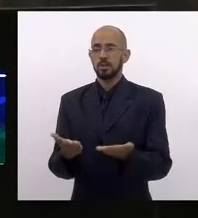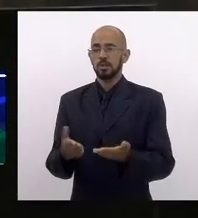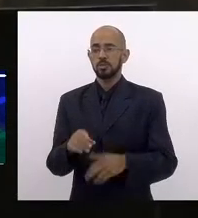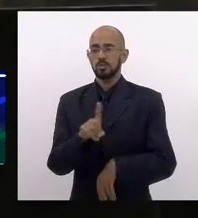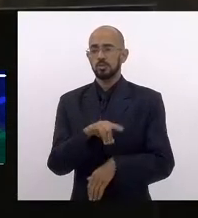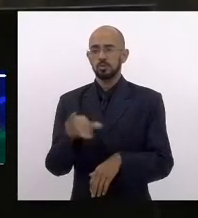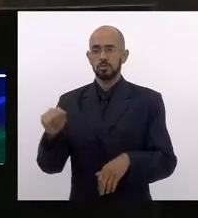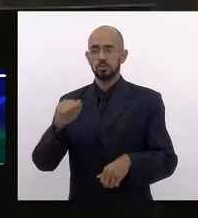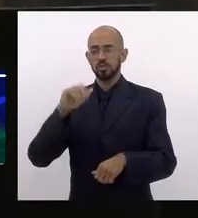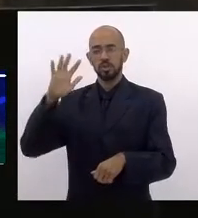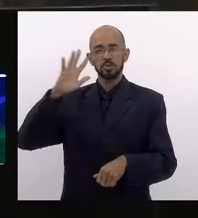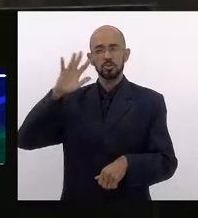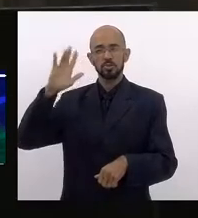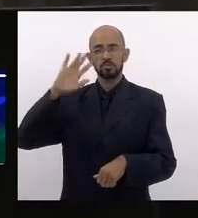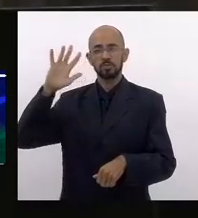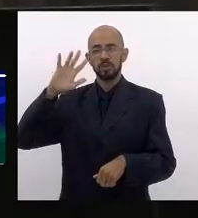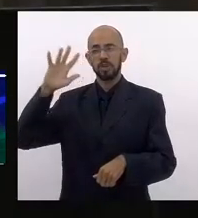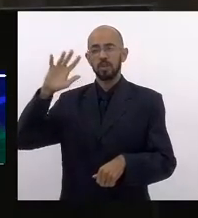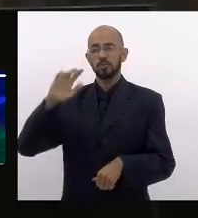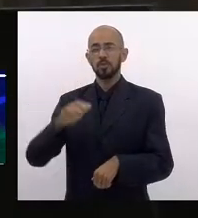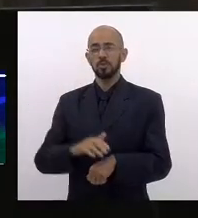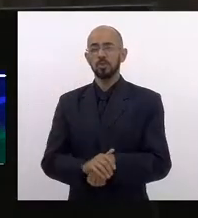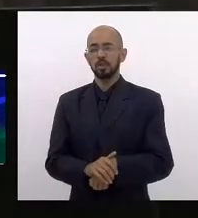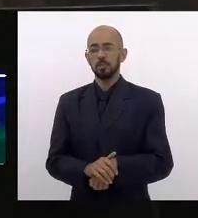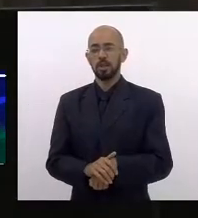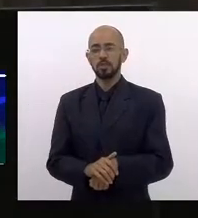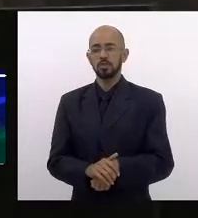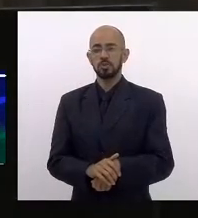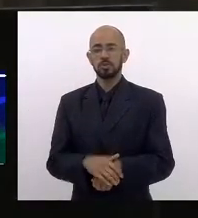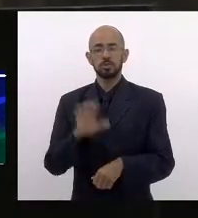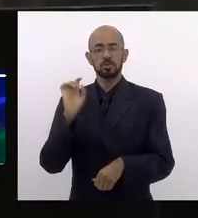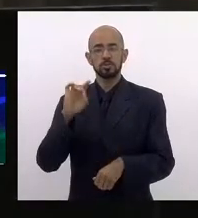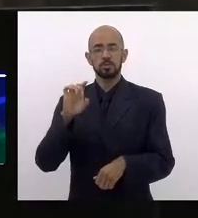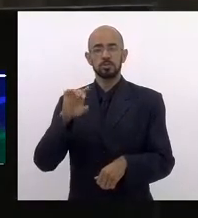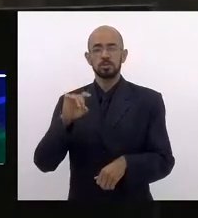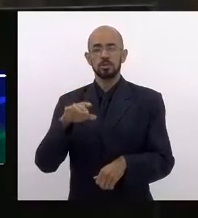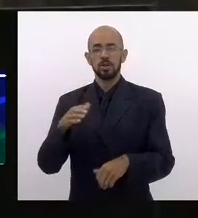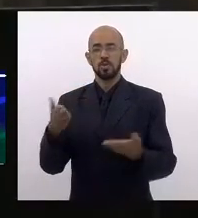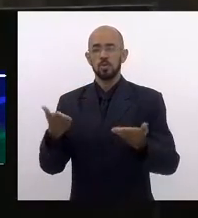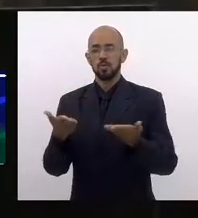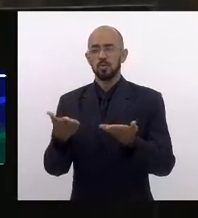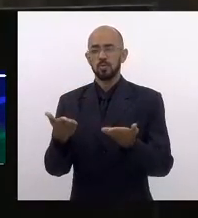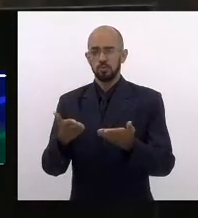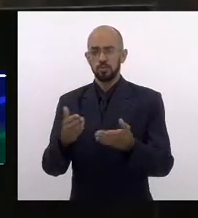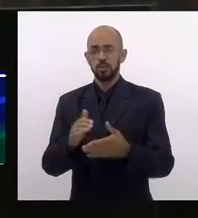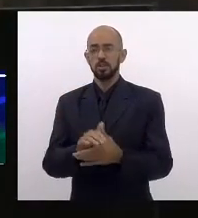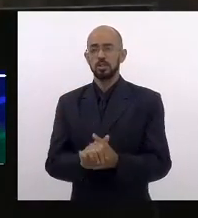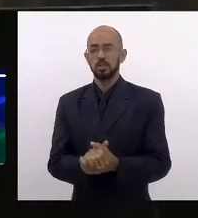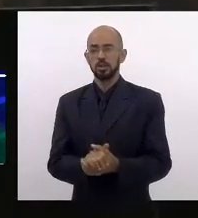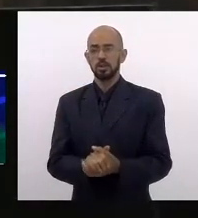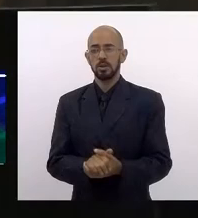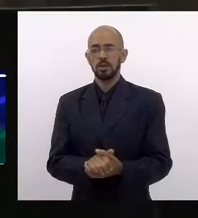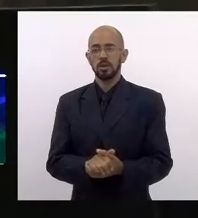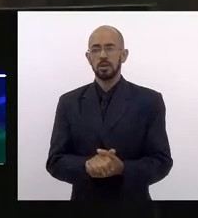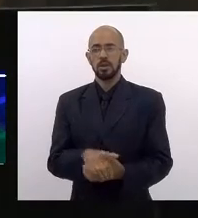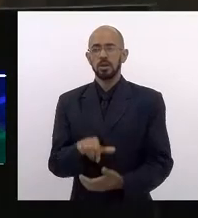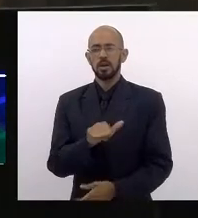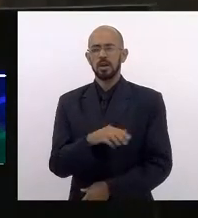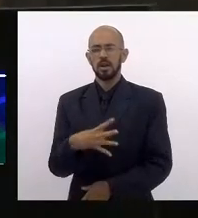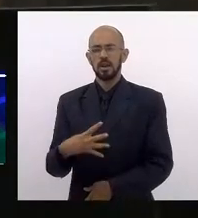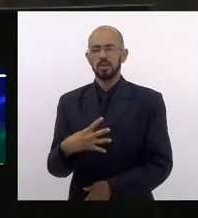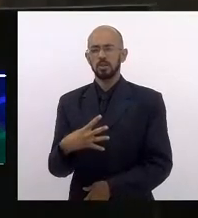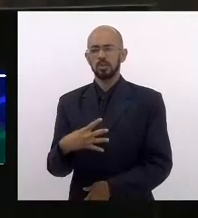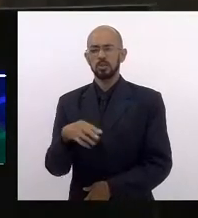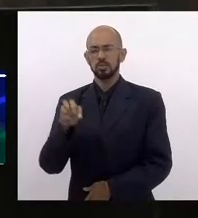muitas reflexões, né? Em especial hoje, deputado Valdec Carneiro. Hoje é 14 de março.